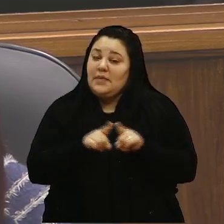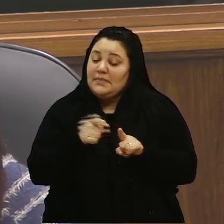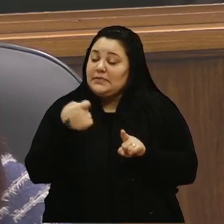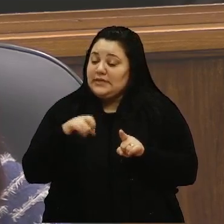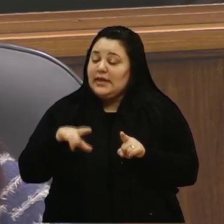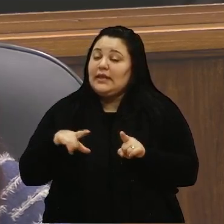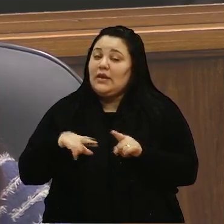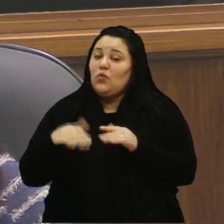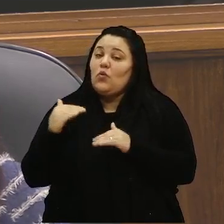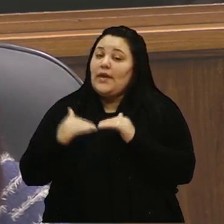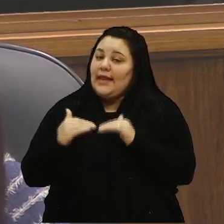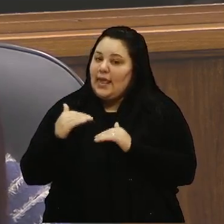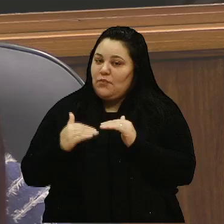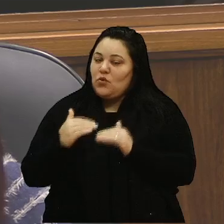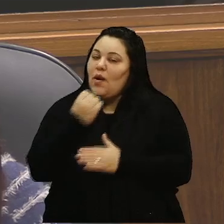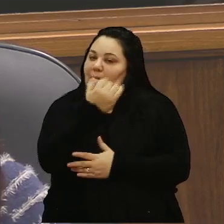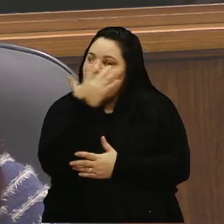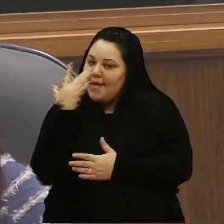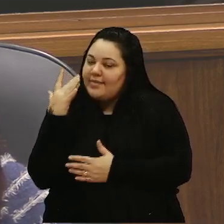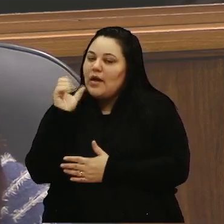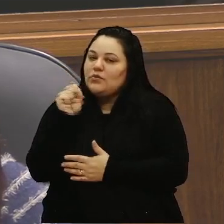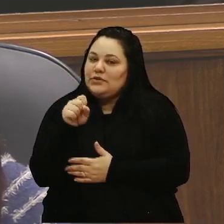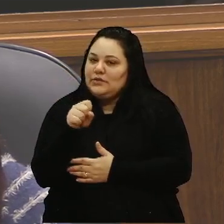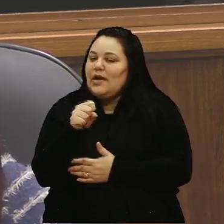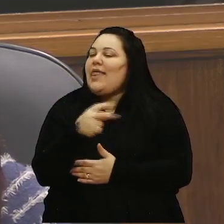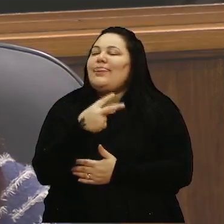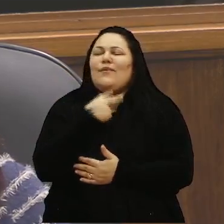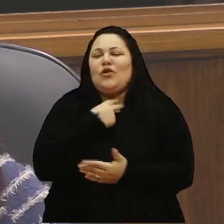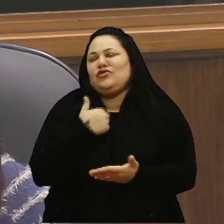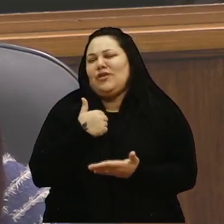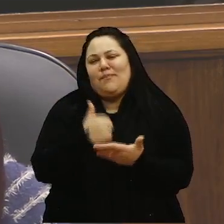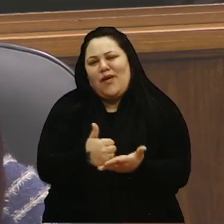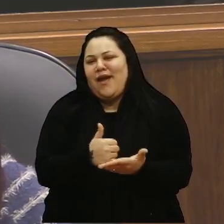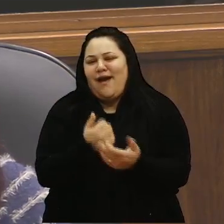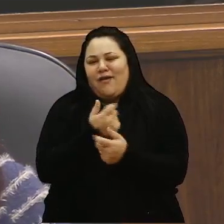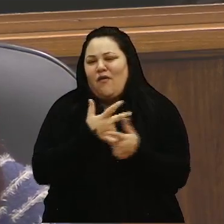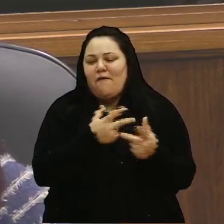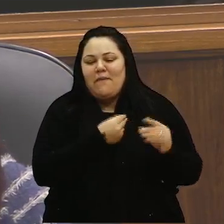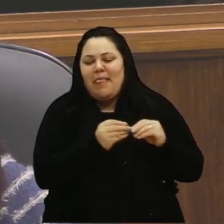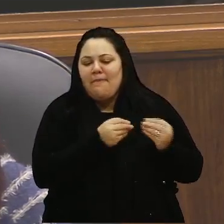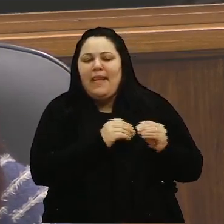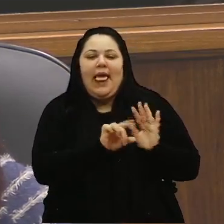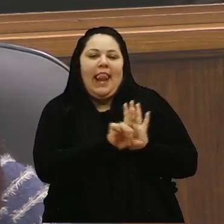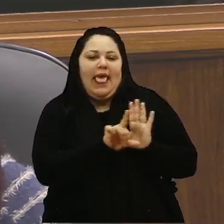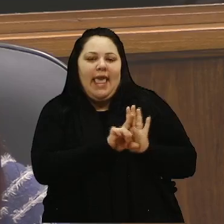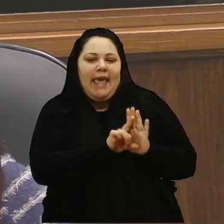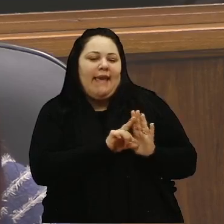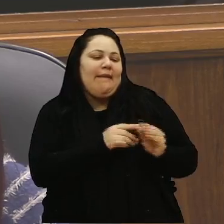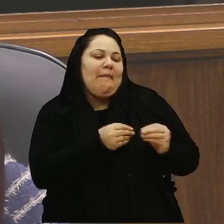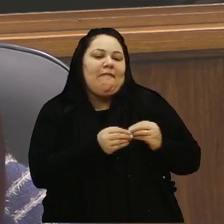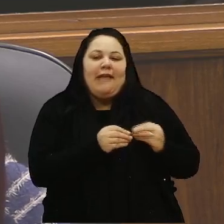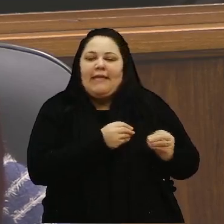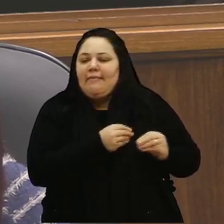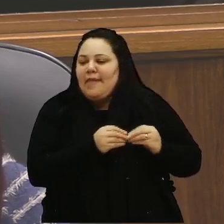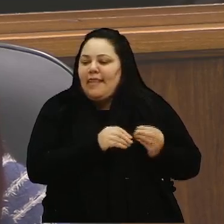ambiente equilibrado. Então, a gente não pode ser favorável à flexibilização, à retirada das